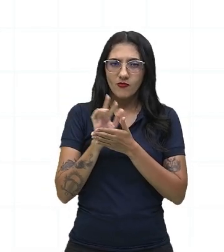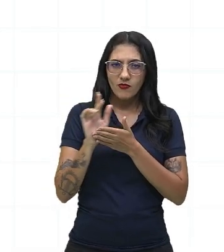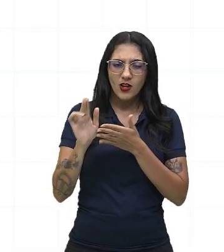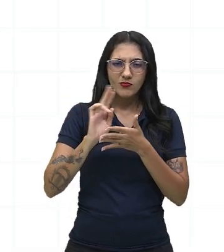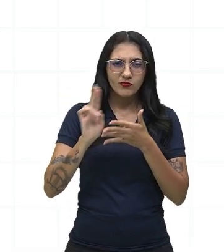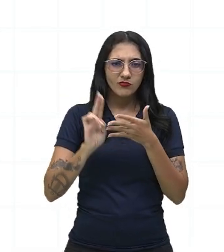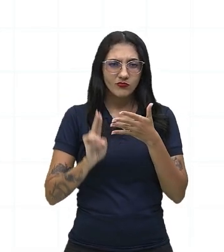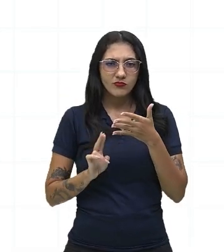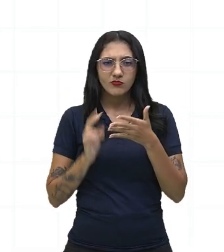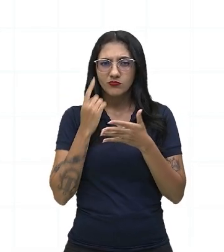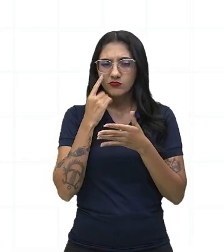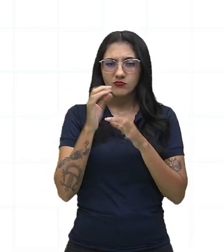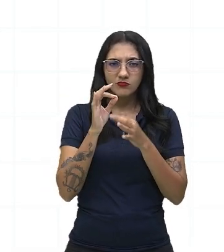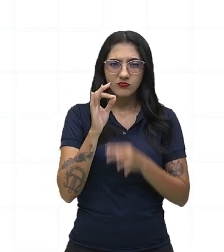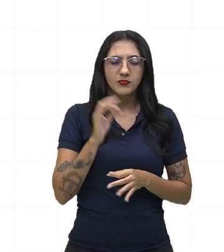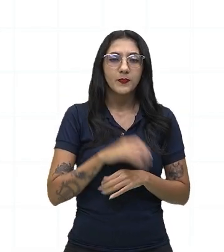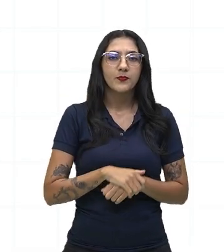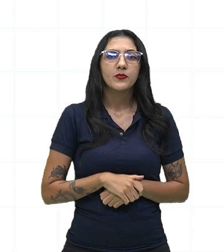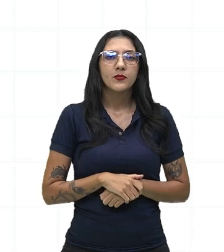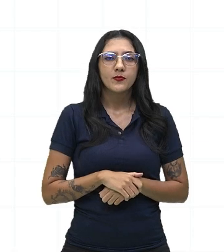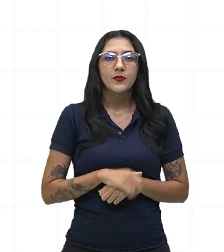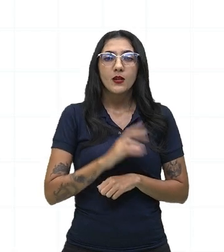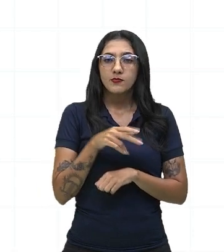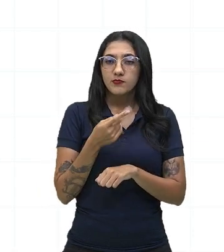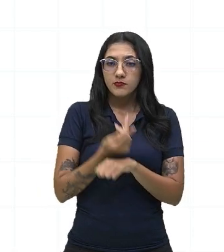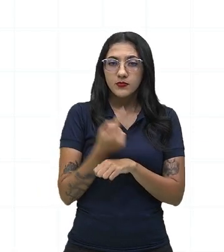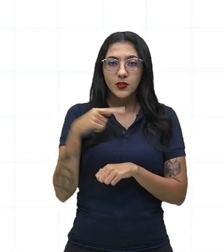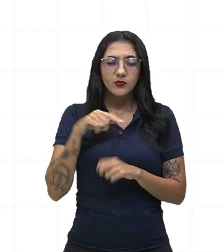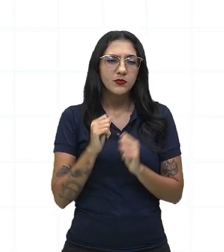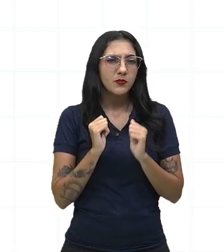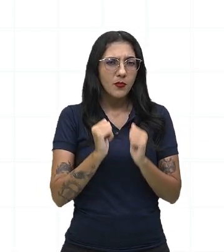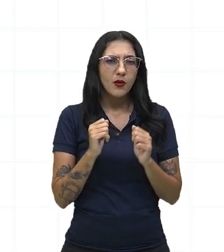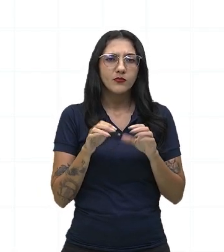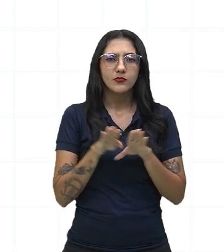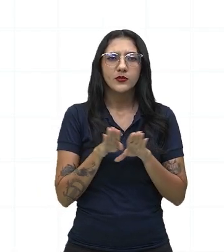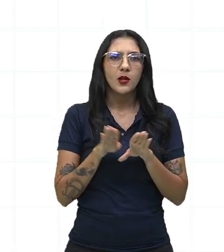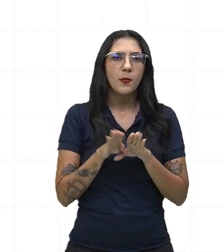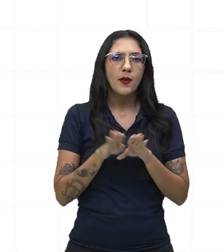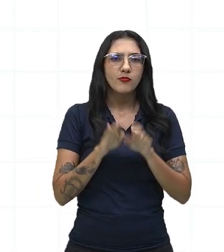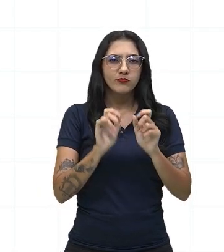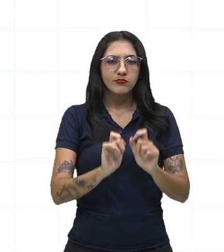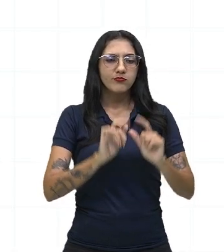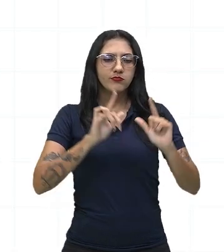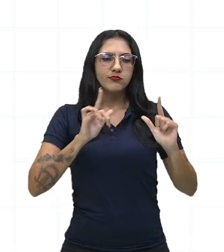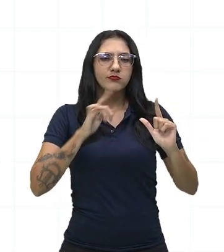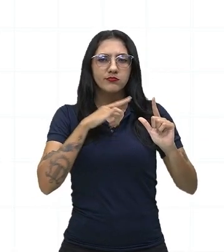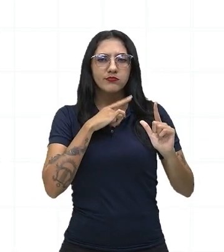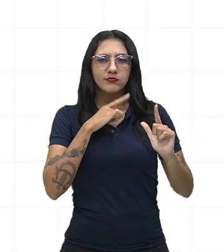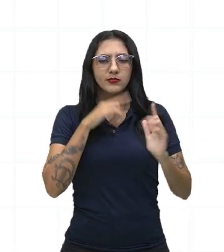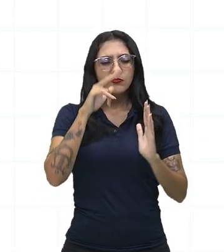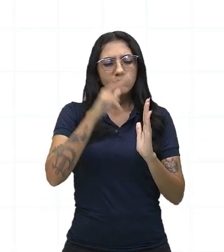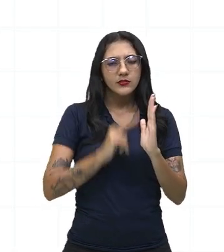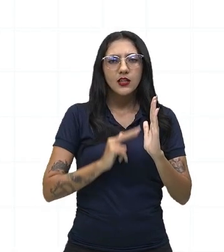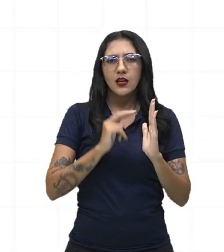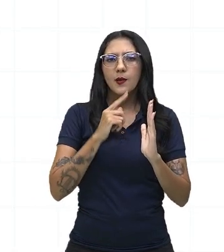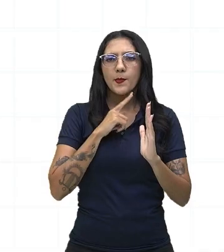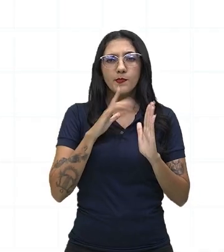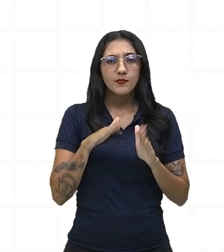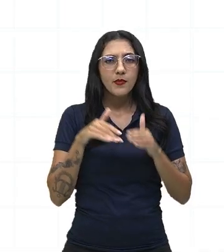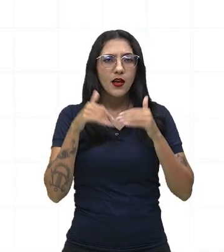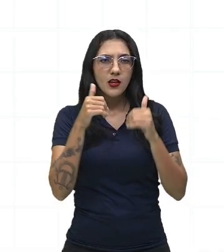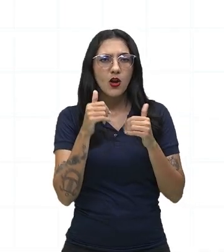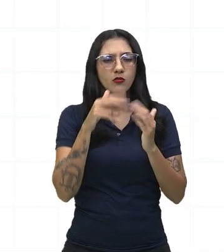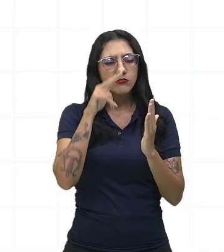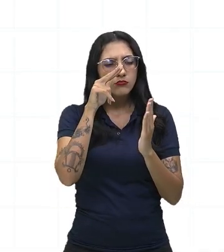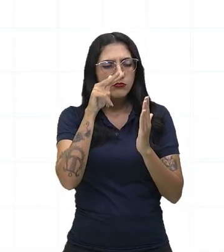lá no finalzinho. Depois vocês também podem dar aí observar, né, a lista de cada um deles e